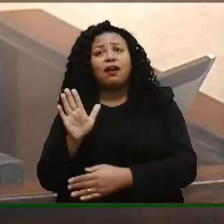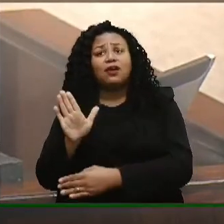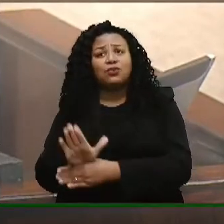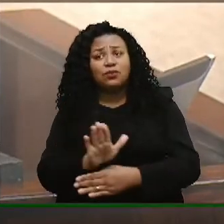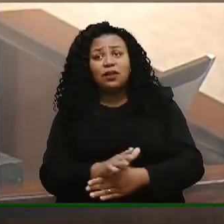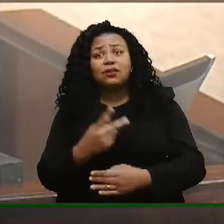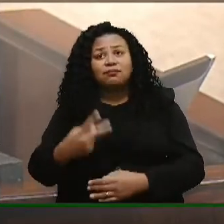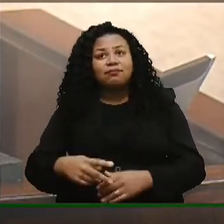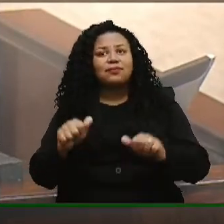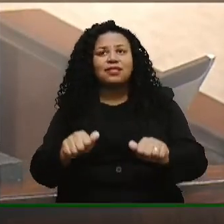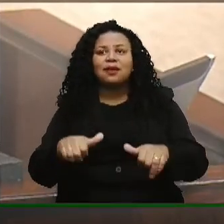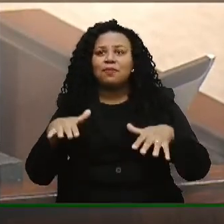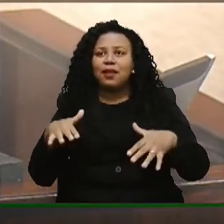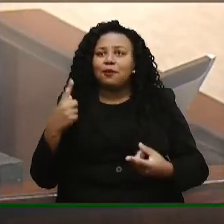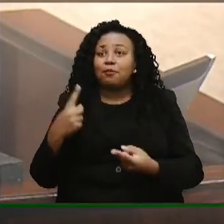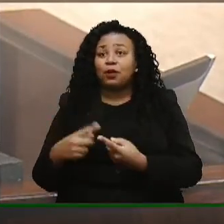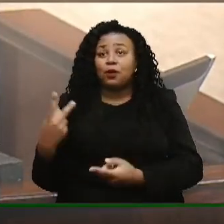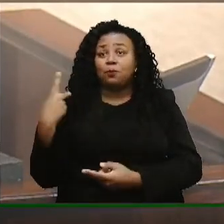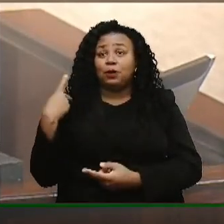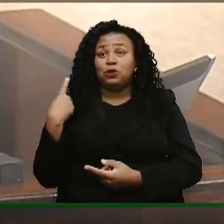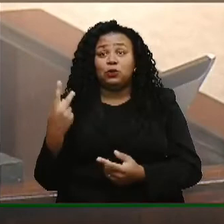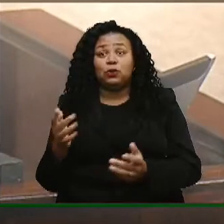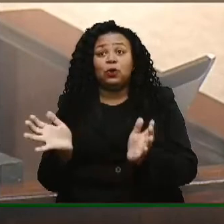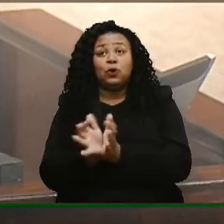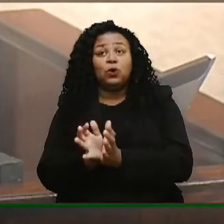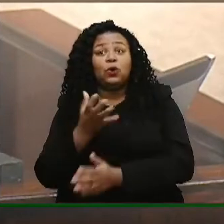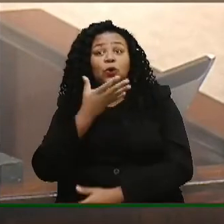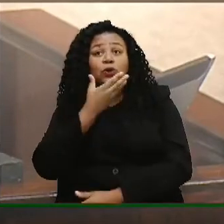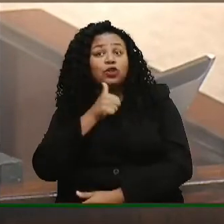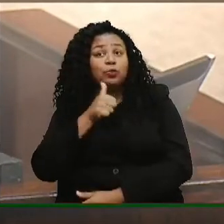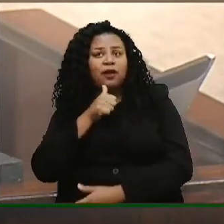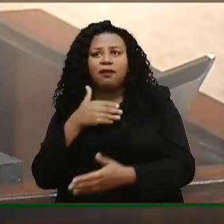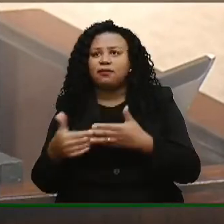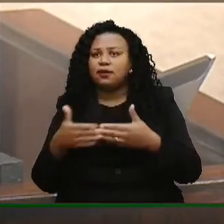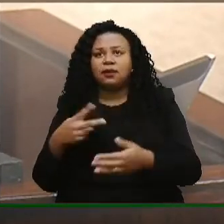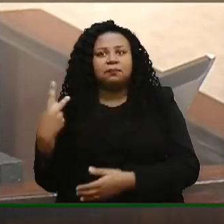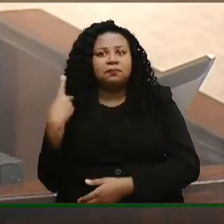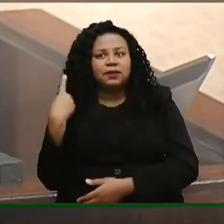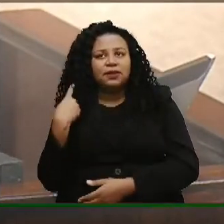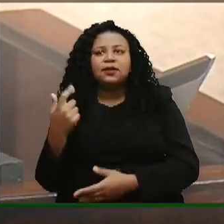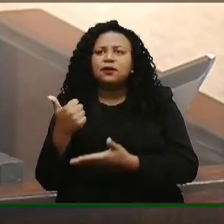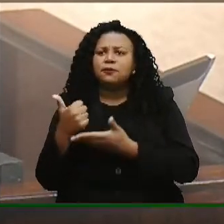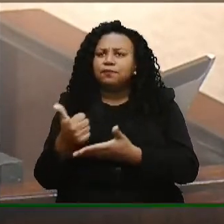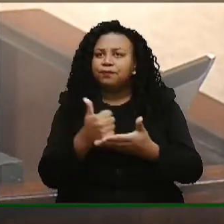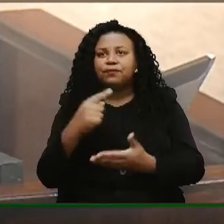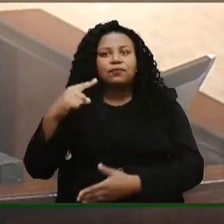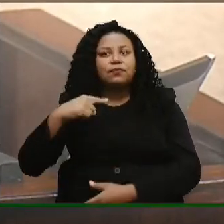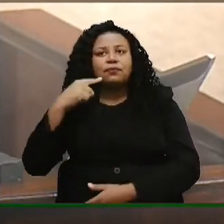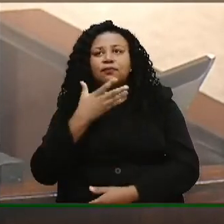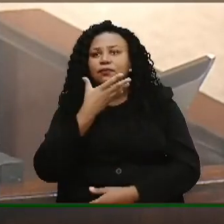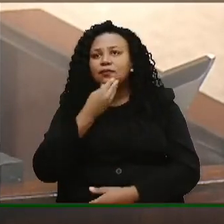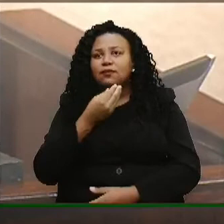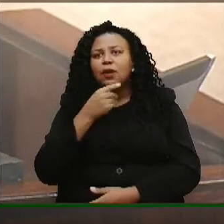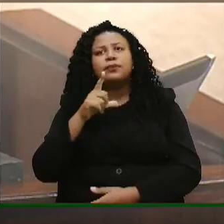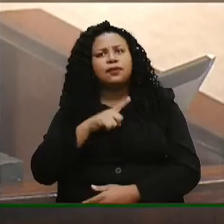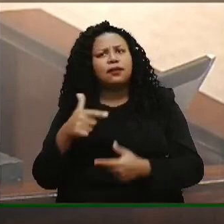contribuição desta casa, pois a bancada das mulheres, independente de partido e com o apoio dos deputados homens,